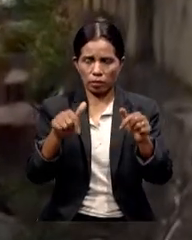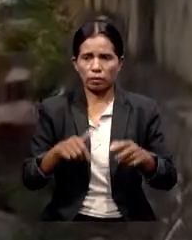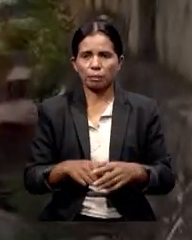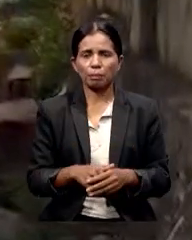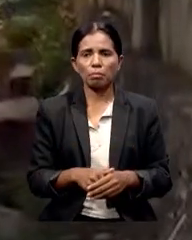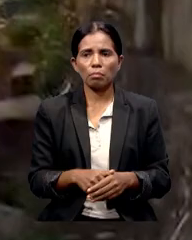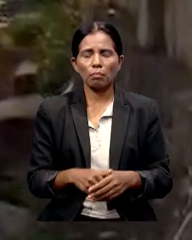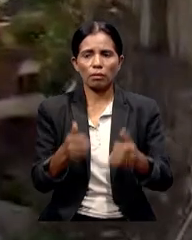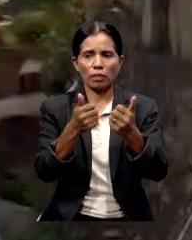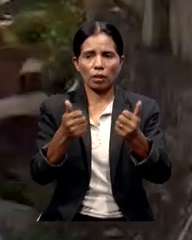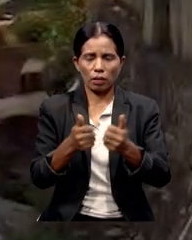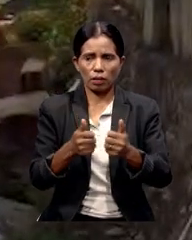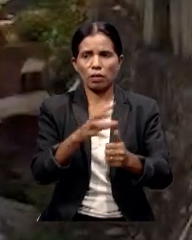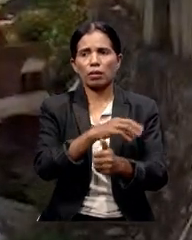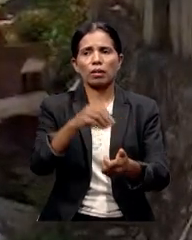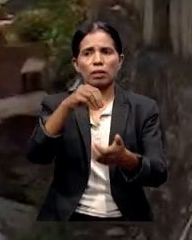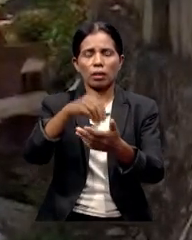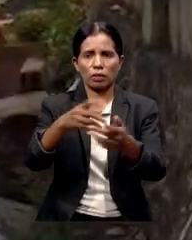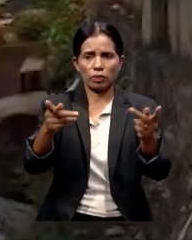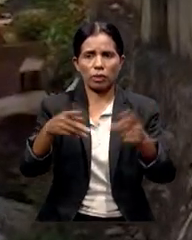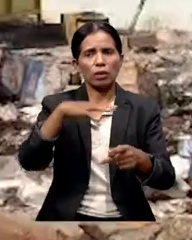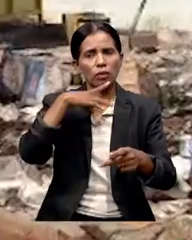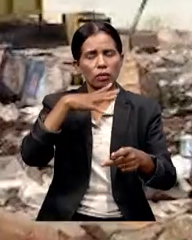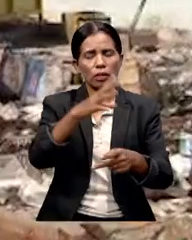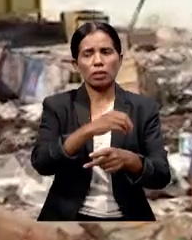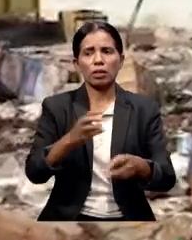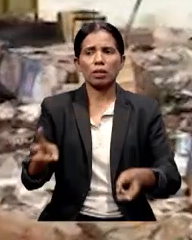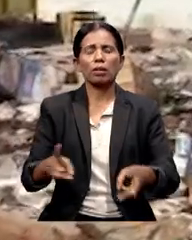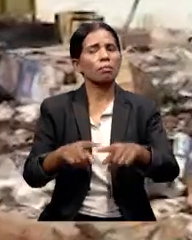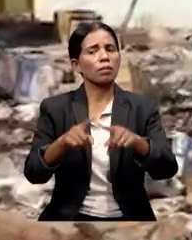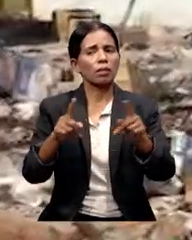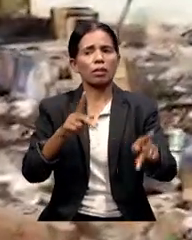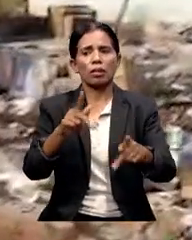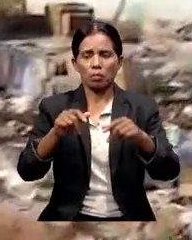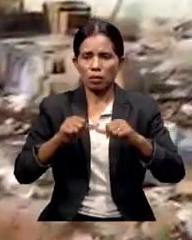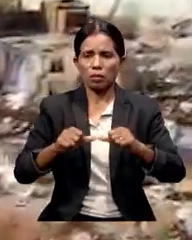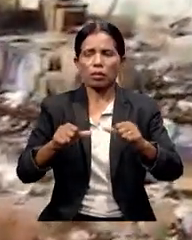Antes ne autoridade mos monta ona liseire ia estrada ninin, mai be ema